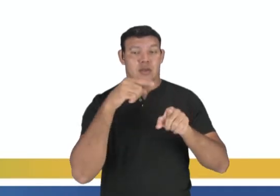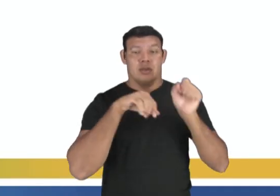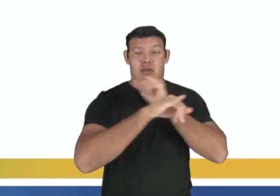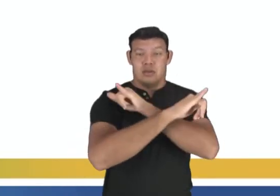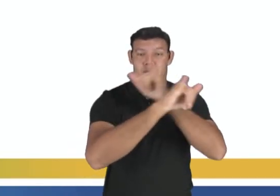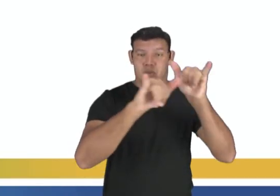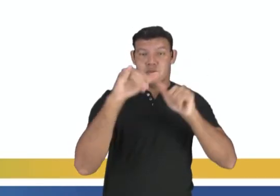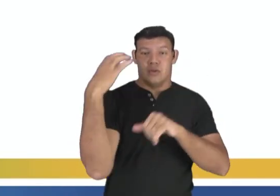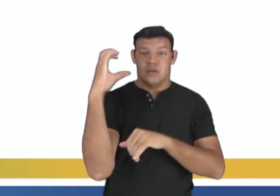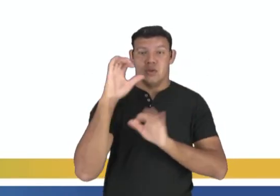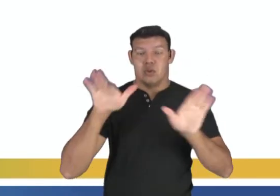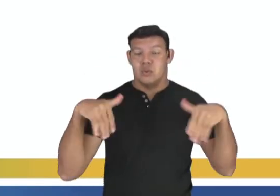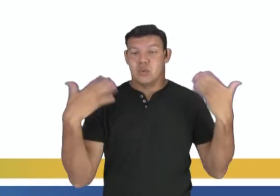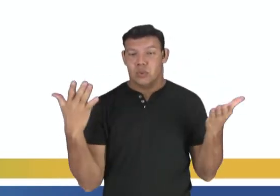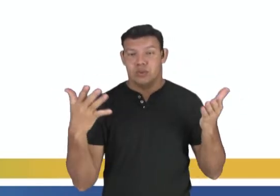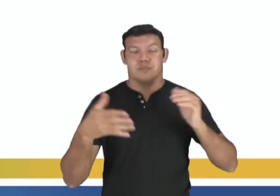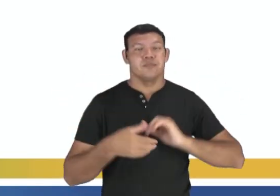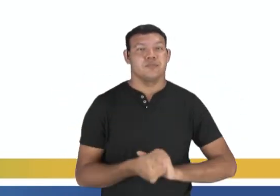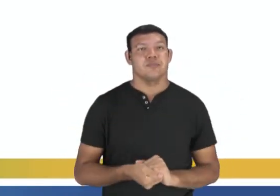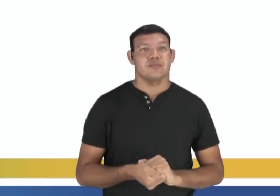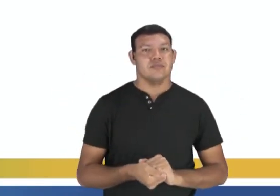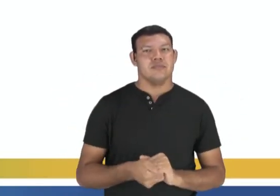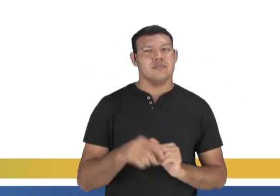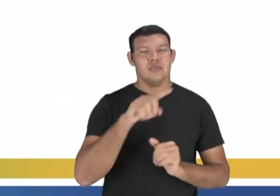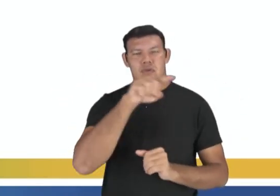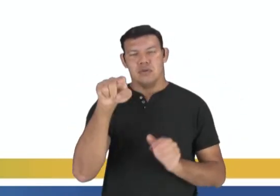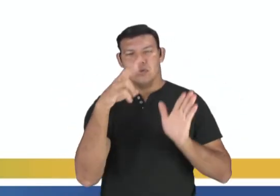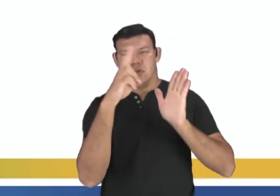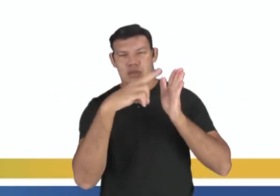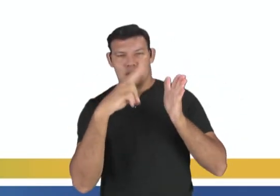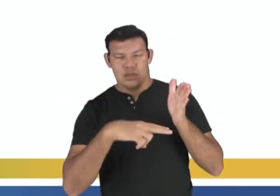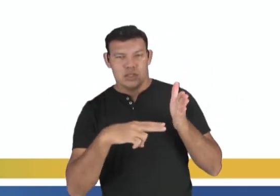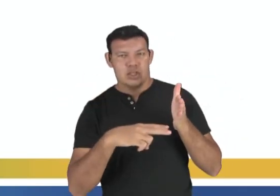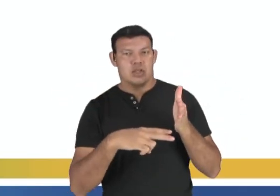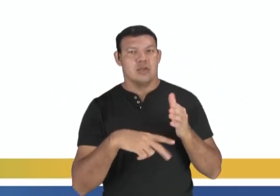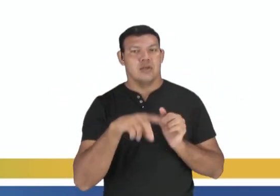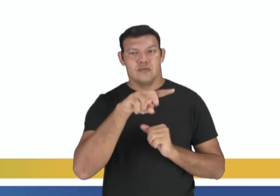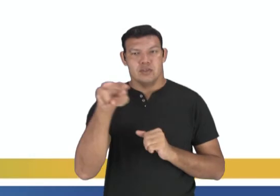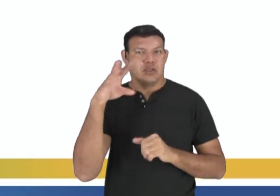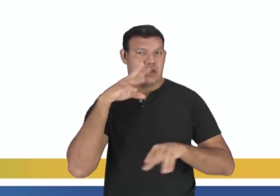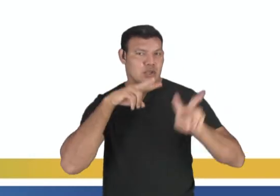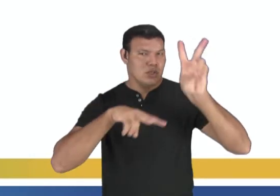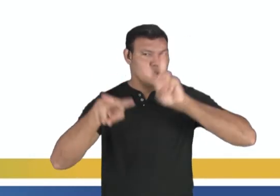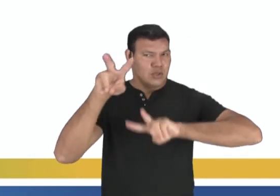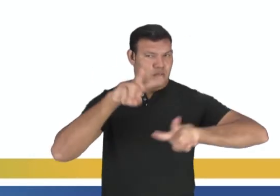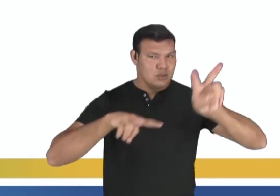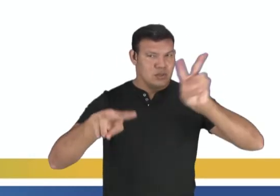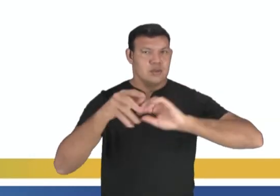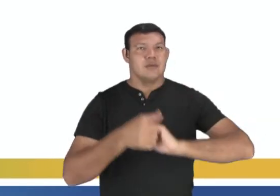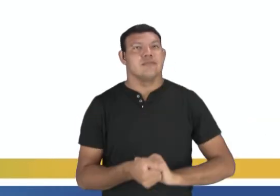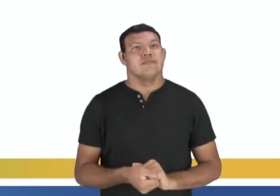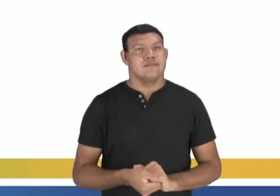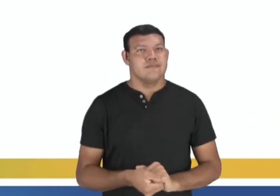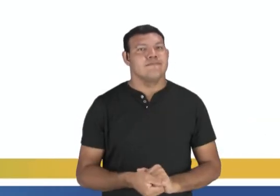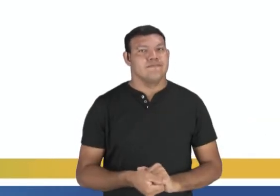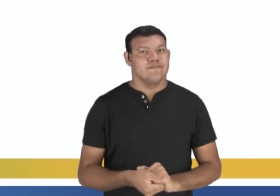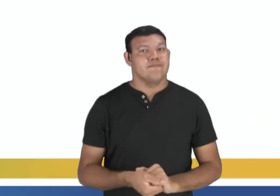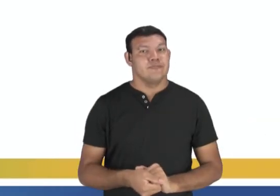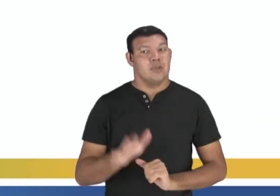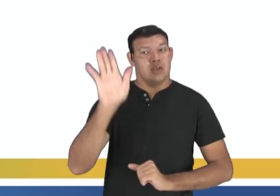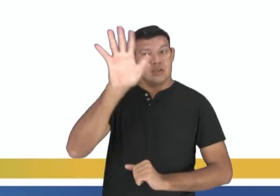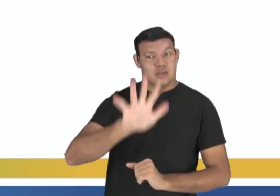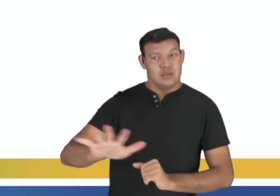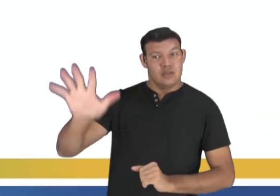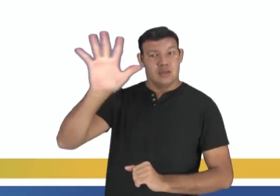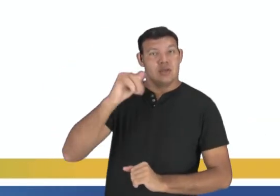científica, aquele que nós acabamos de ler, que vocês acabaram de ouvir? Qual o tema? É o estereótipo de que